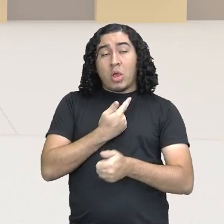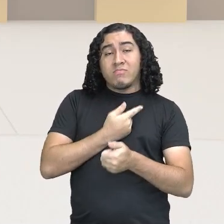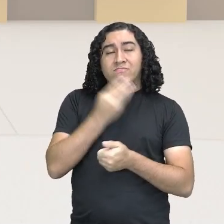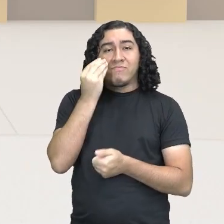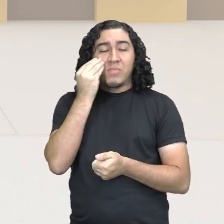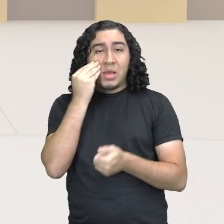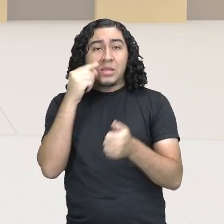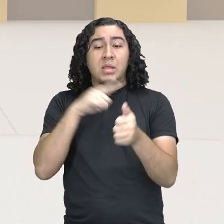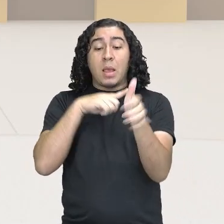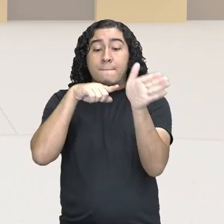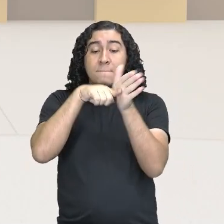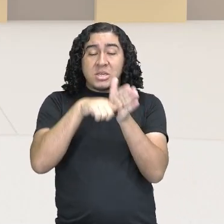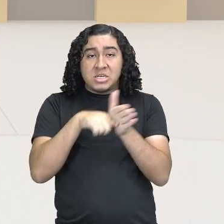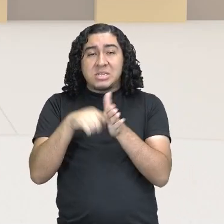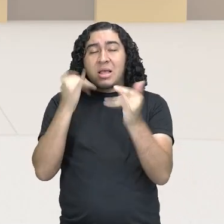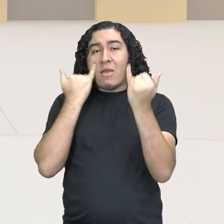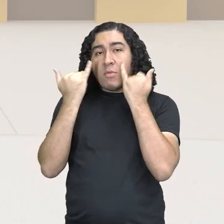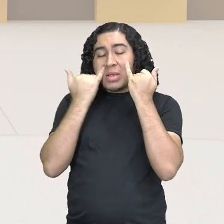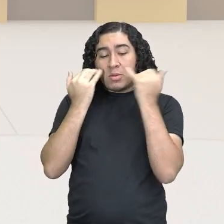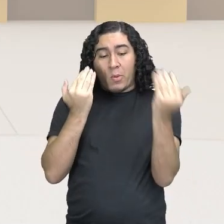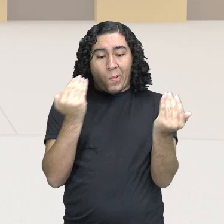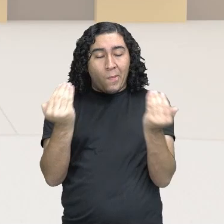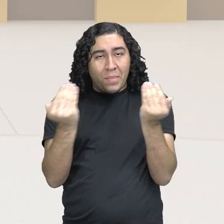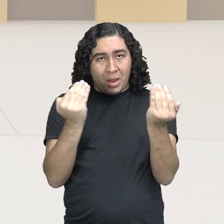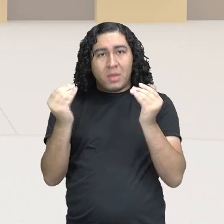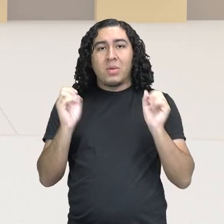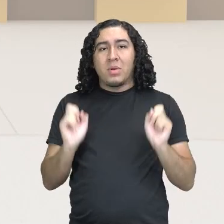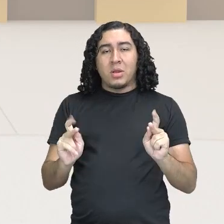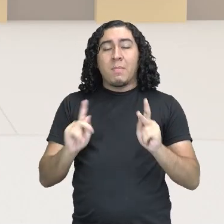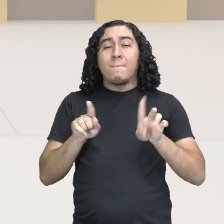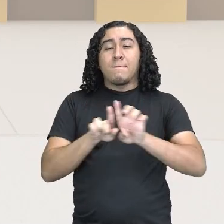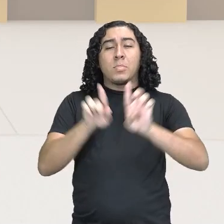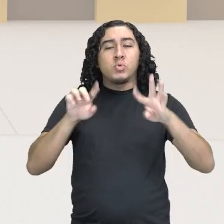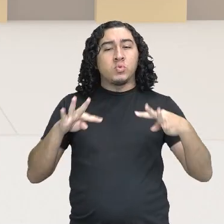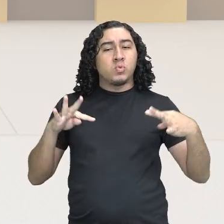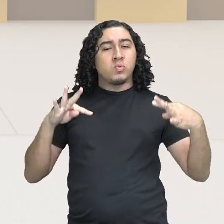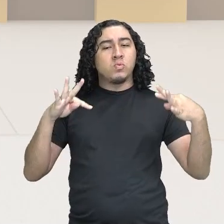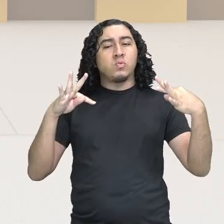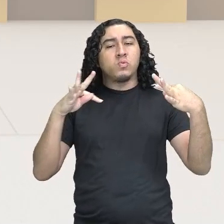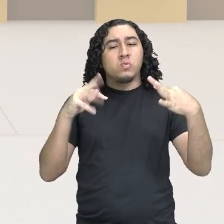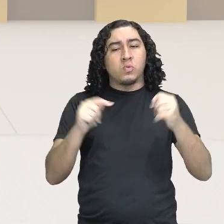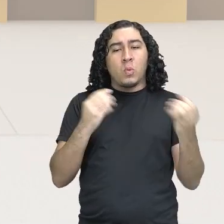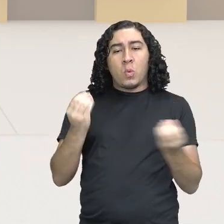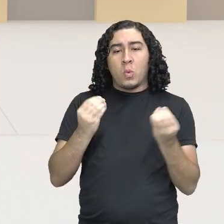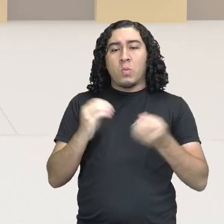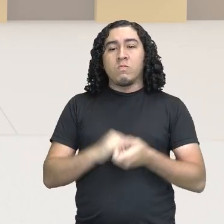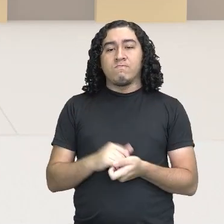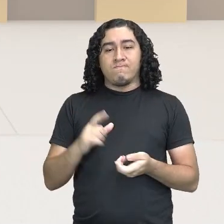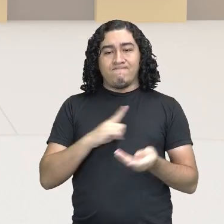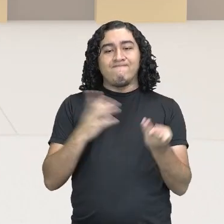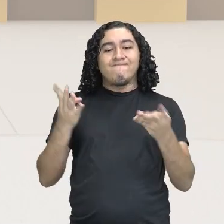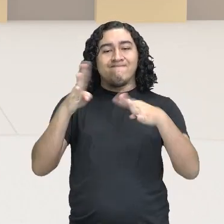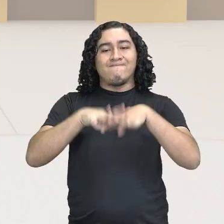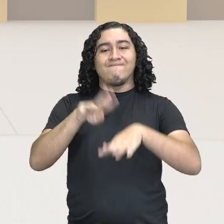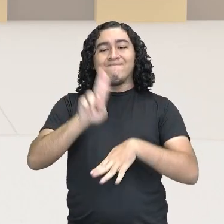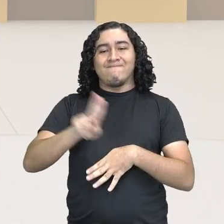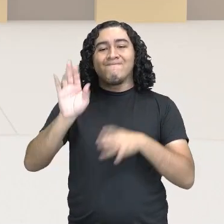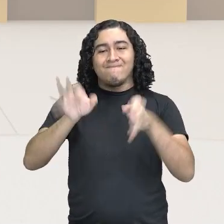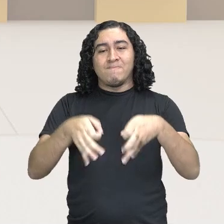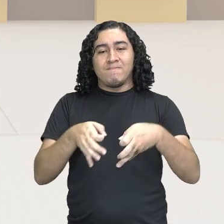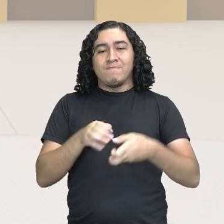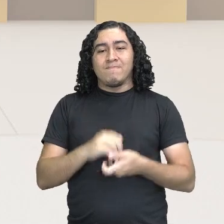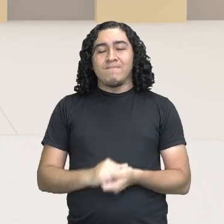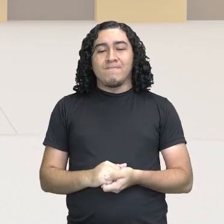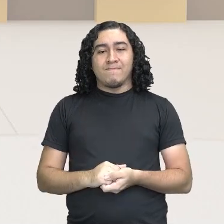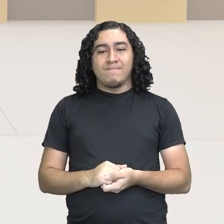tem divulgado aí cientificamente, tá? E tudo isso através da matemática, não é, professora Manuela?